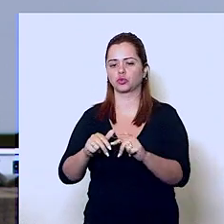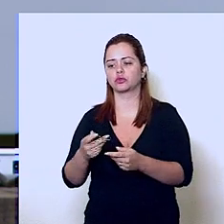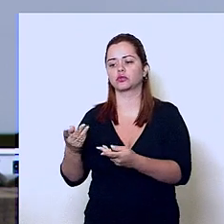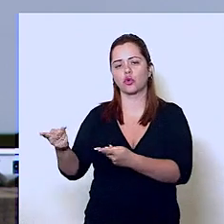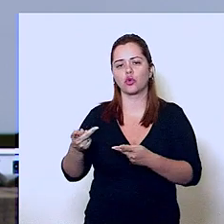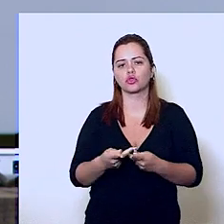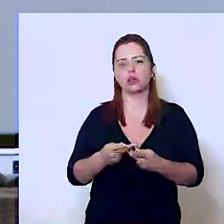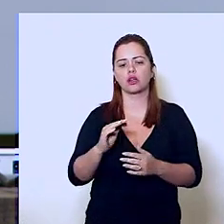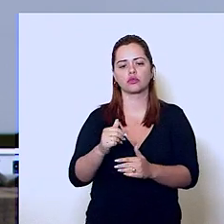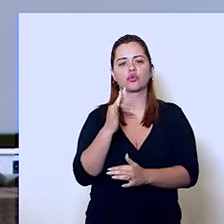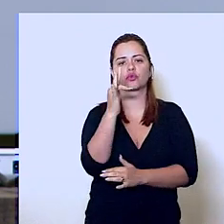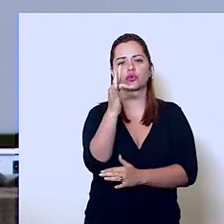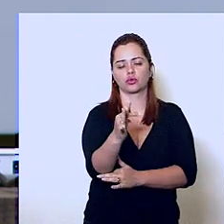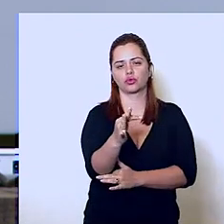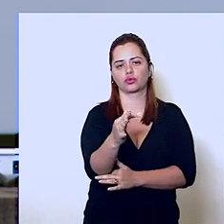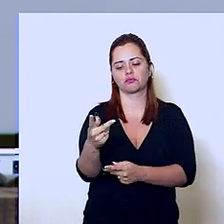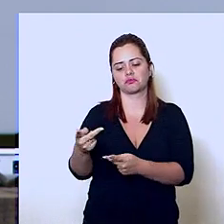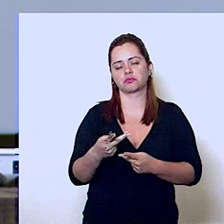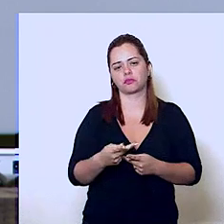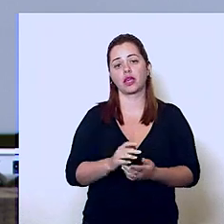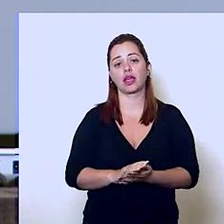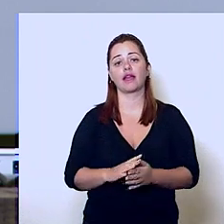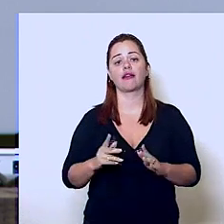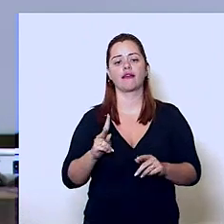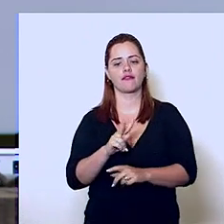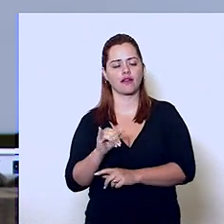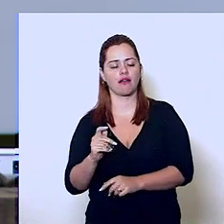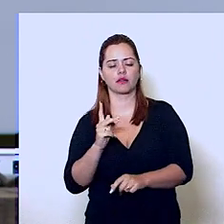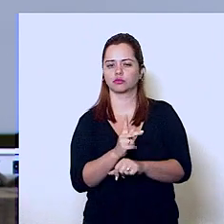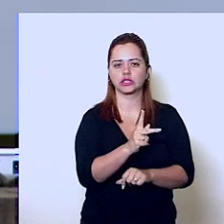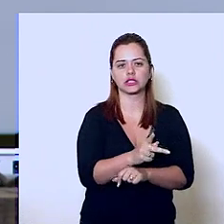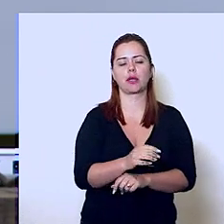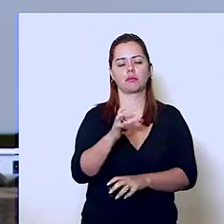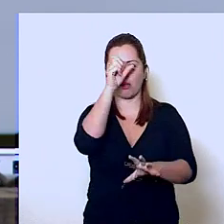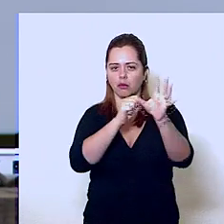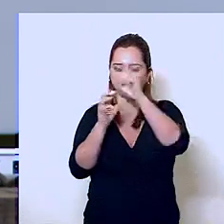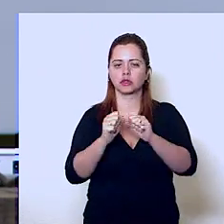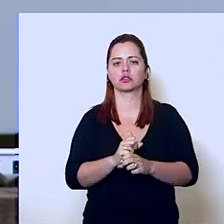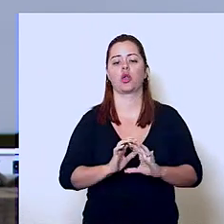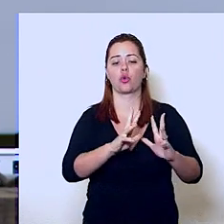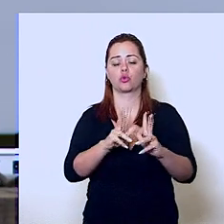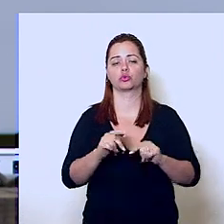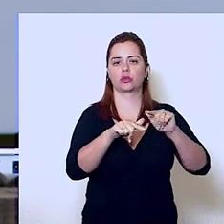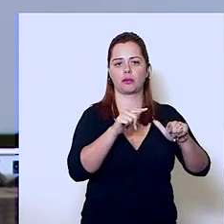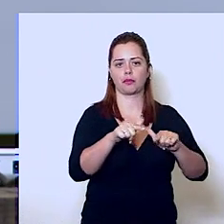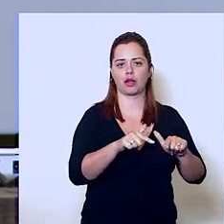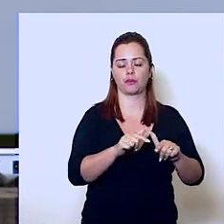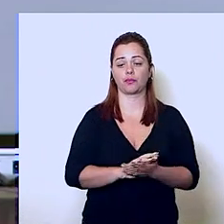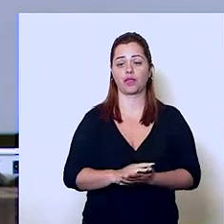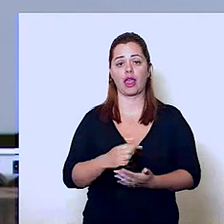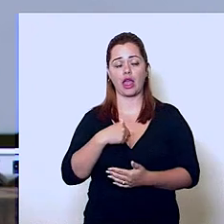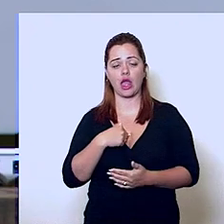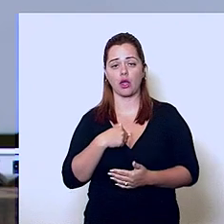não, e que vão sempre se beneficiar dessas lições. Paulo Tarso, eu recomendo muito essa leitura dos textos que